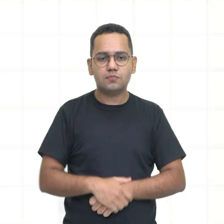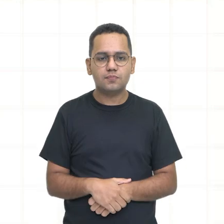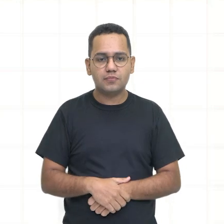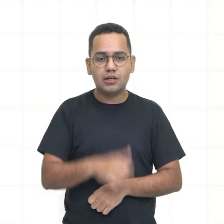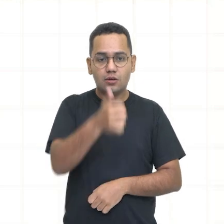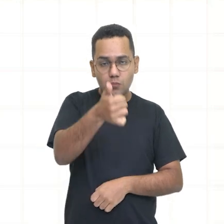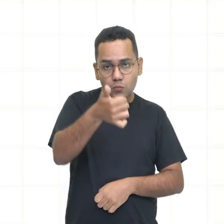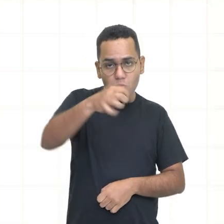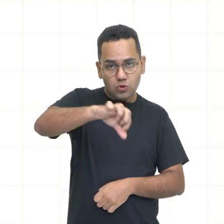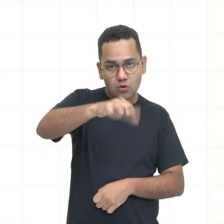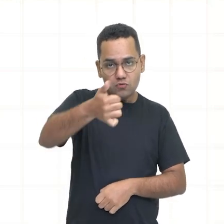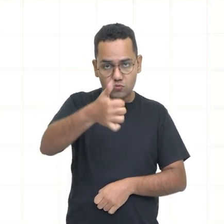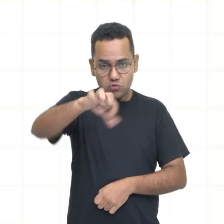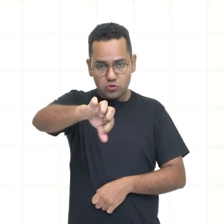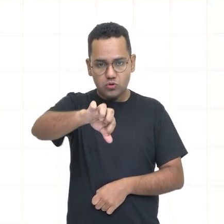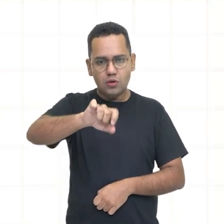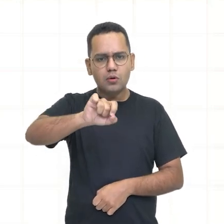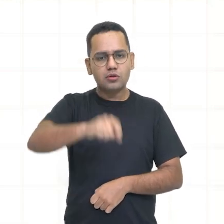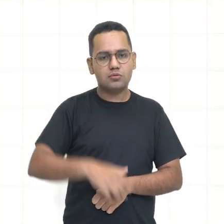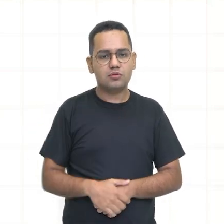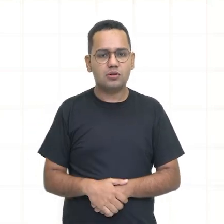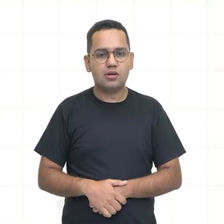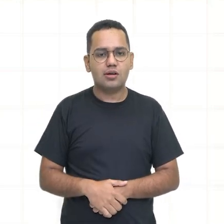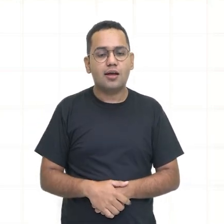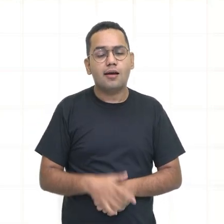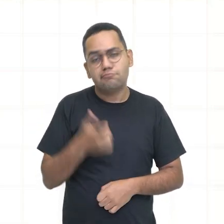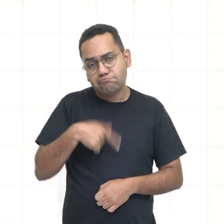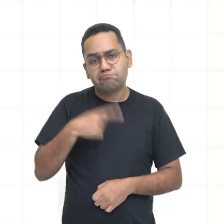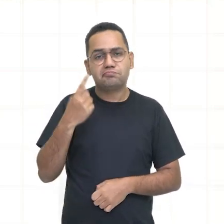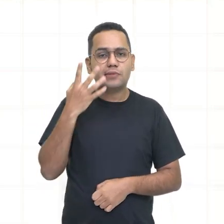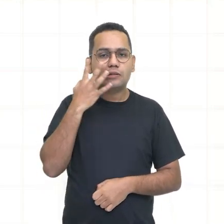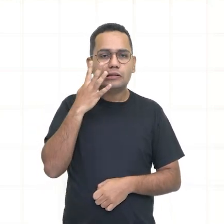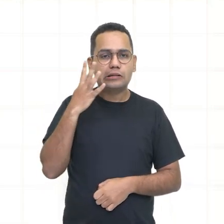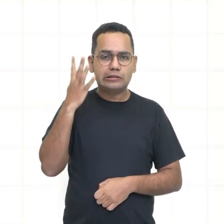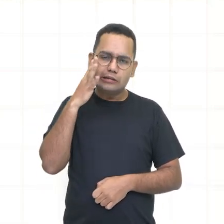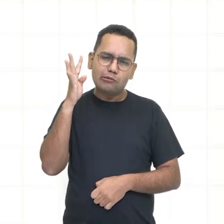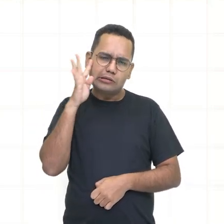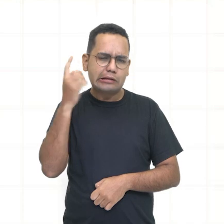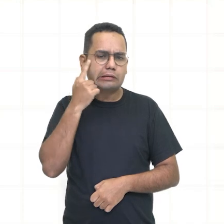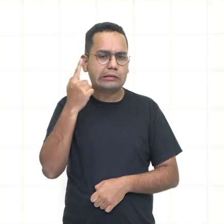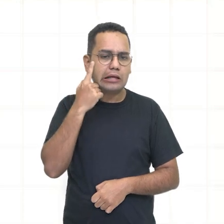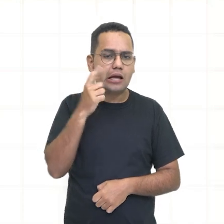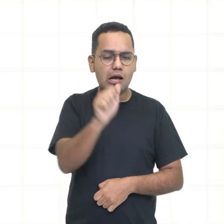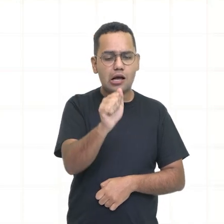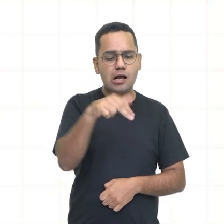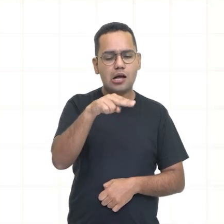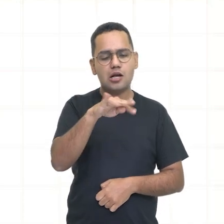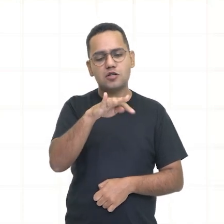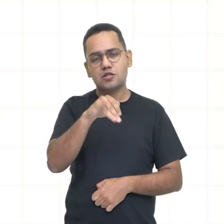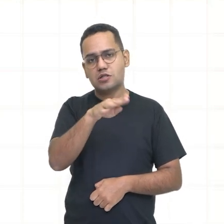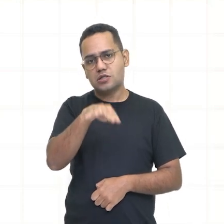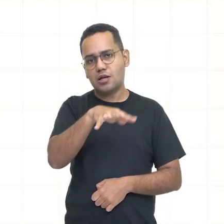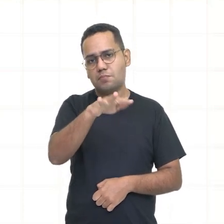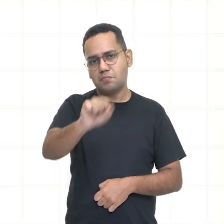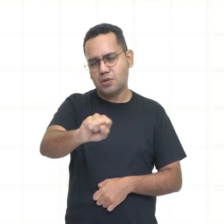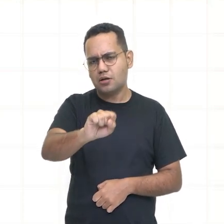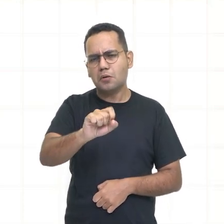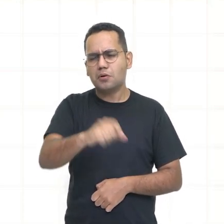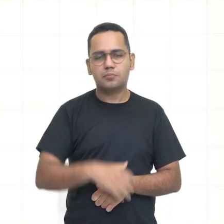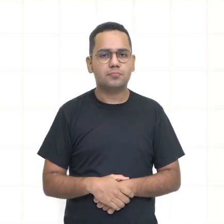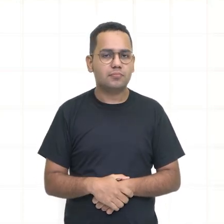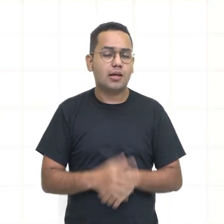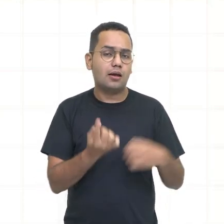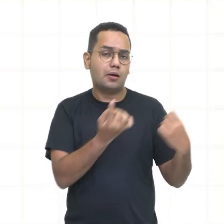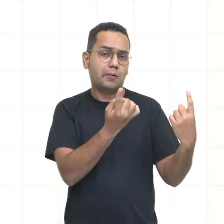as ideias antissemitas. Lembrando que essas ideias antissemitas eram justamente ideias contra os semitas, ou seja,